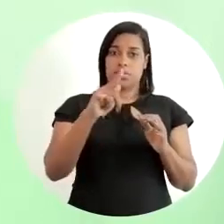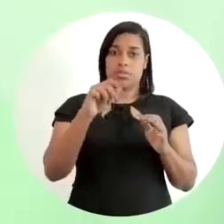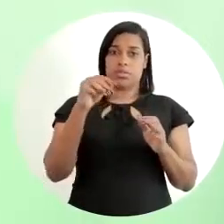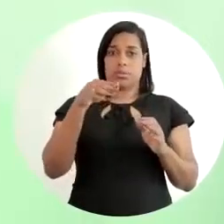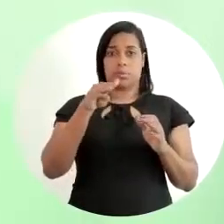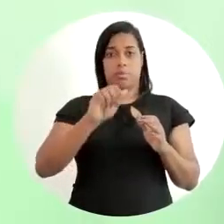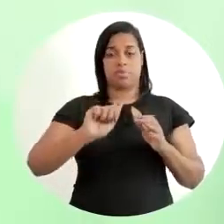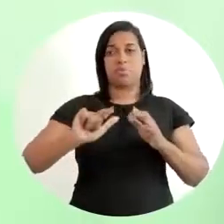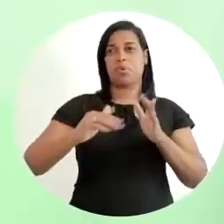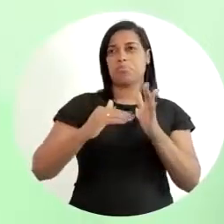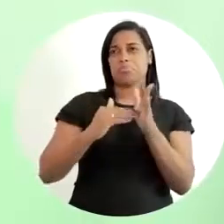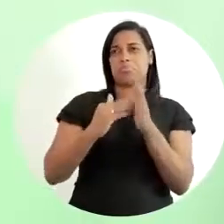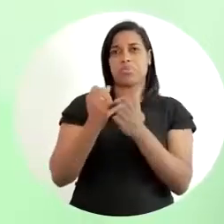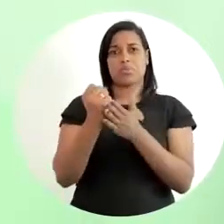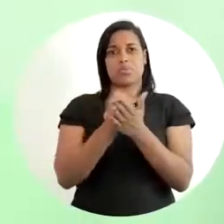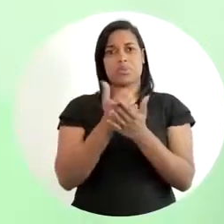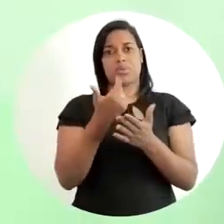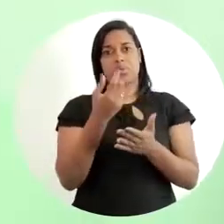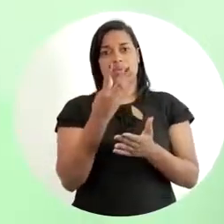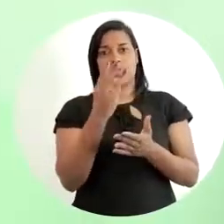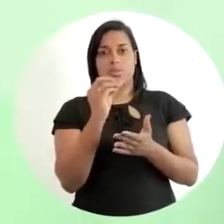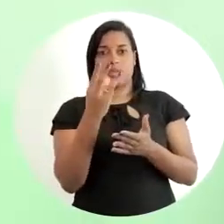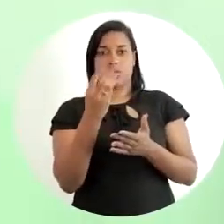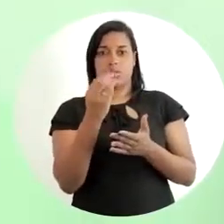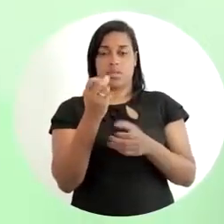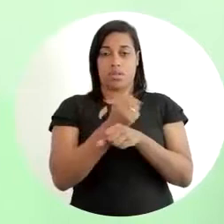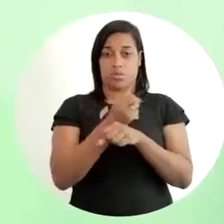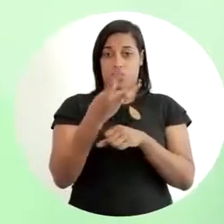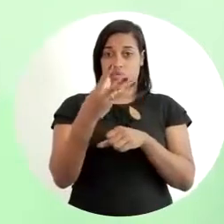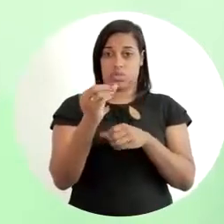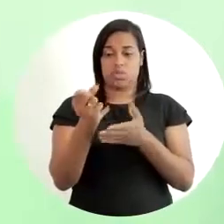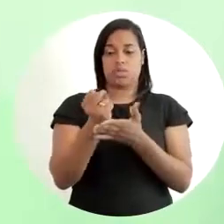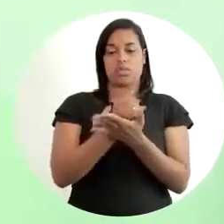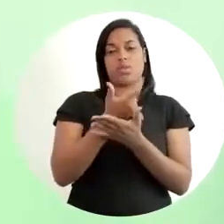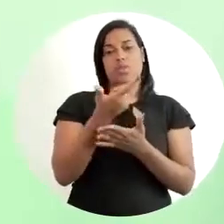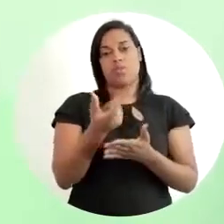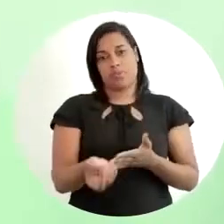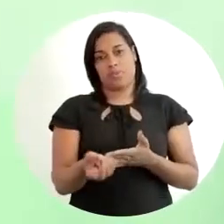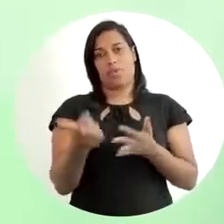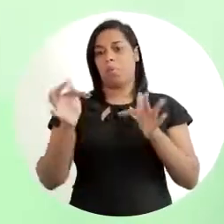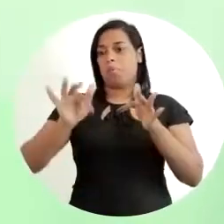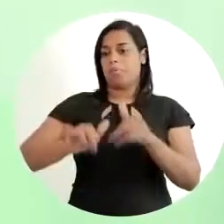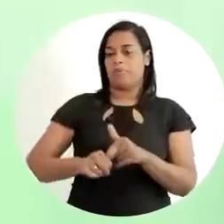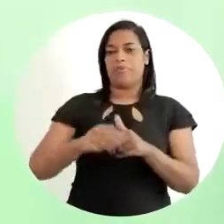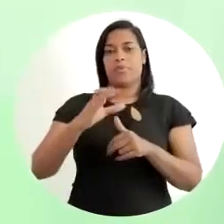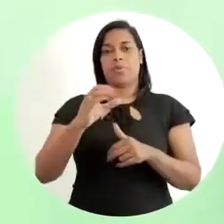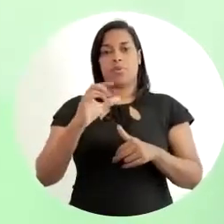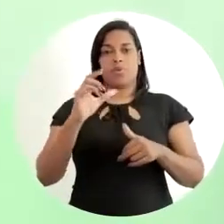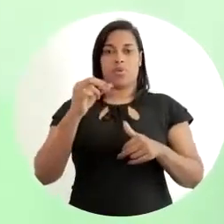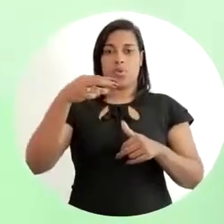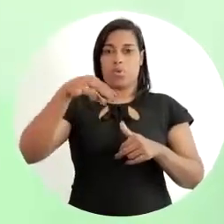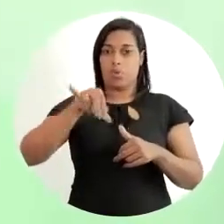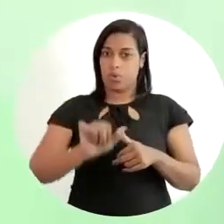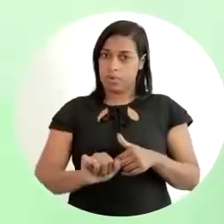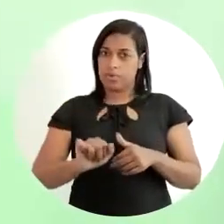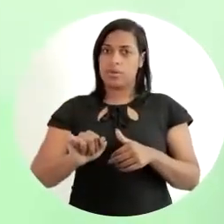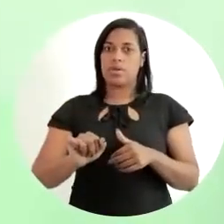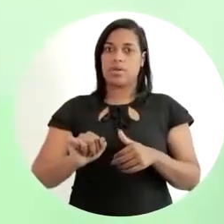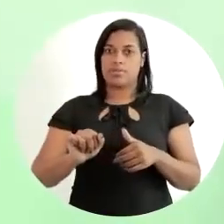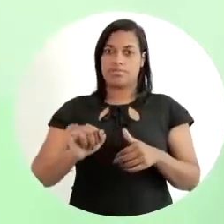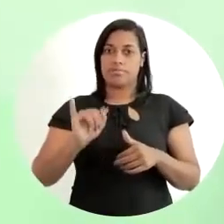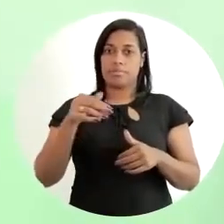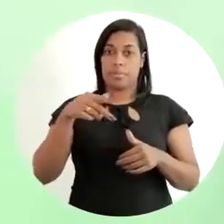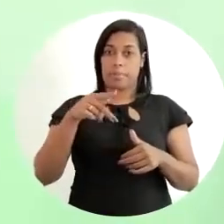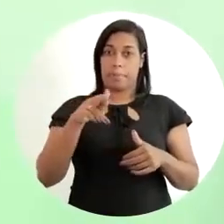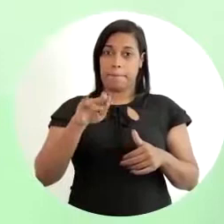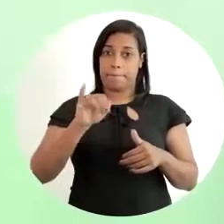Brasil até os anos 30 do século XX, que vai compreender mais ou menos ao final do período colonial, o